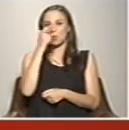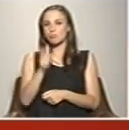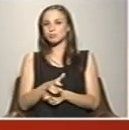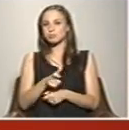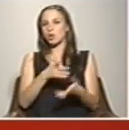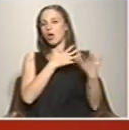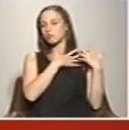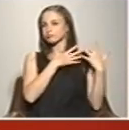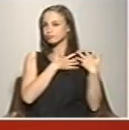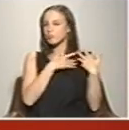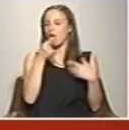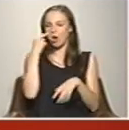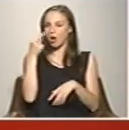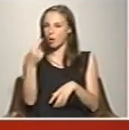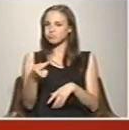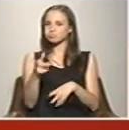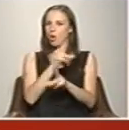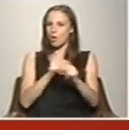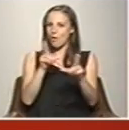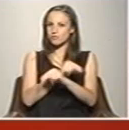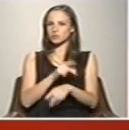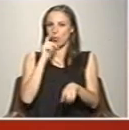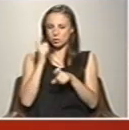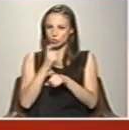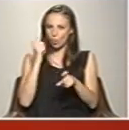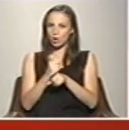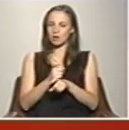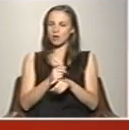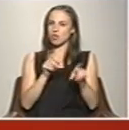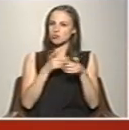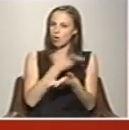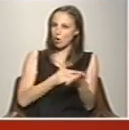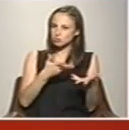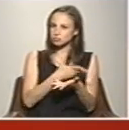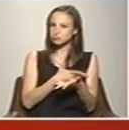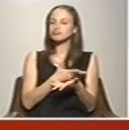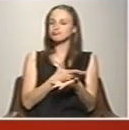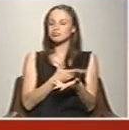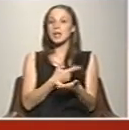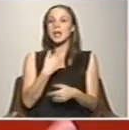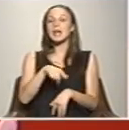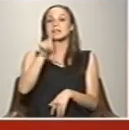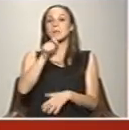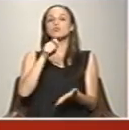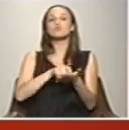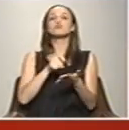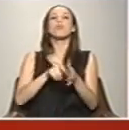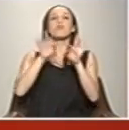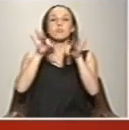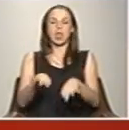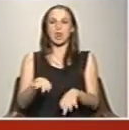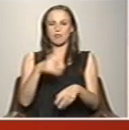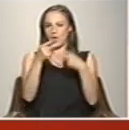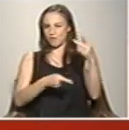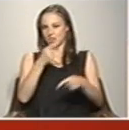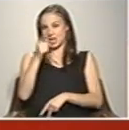área do empreendedorismo, na área da inovação, de negócios, auditoria. E também temos presentes um júri final que vai avaliar as ideias. Portanto,